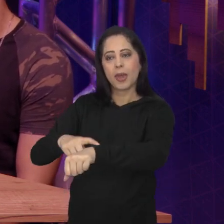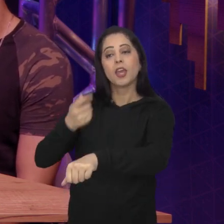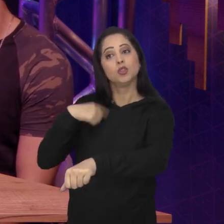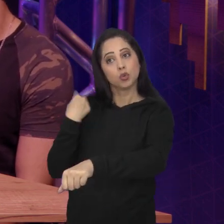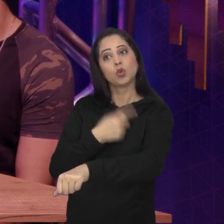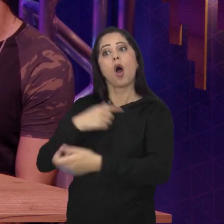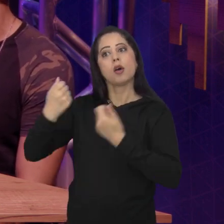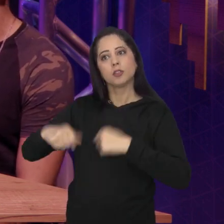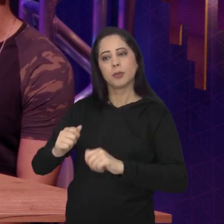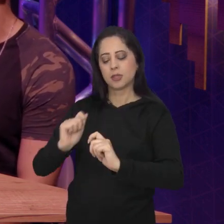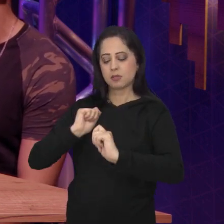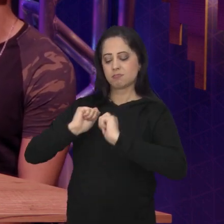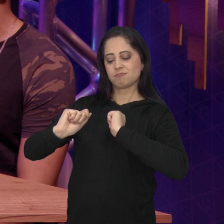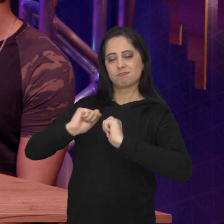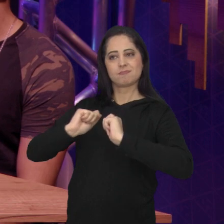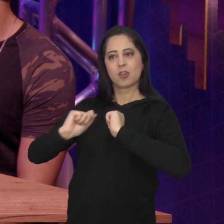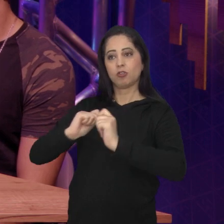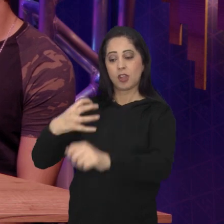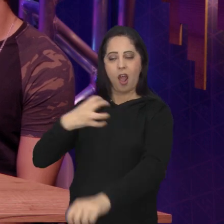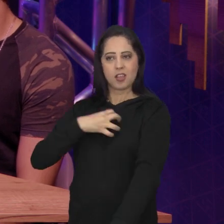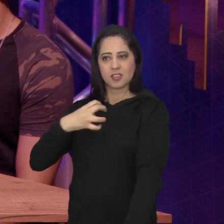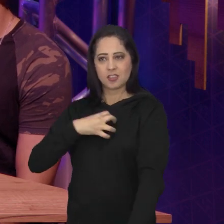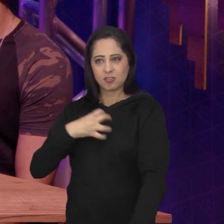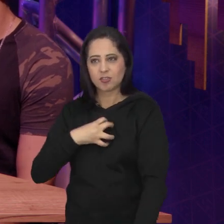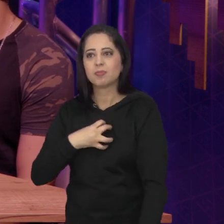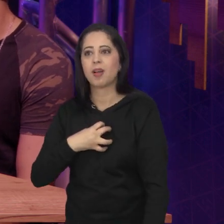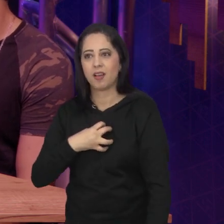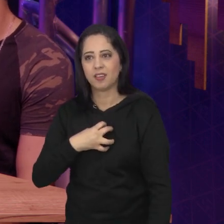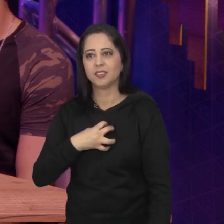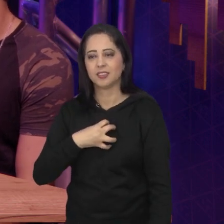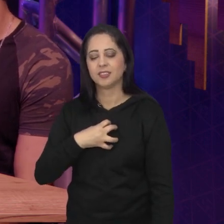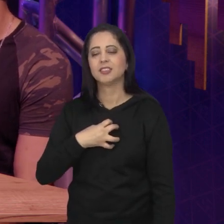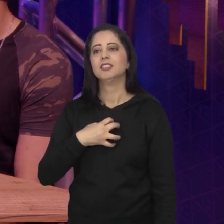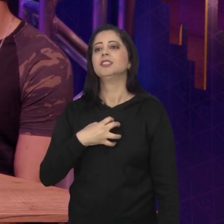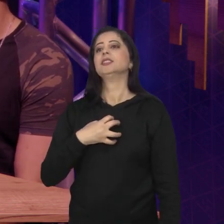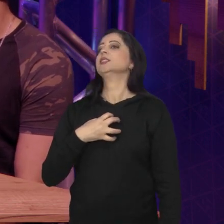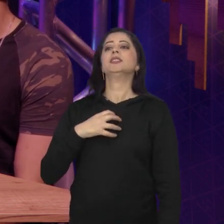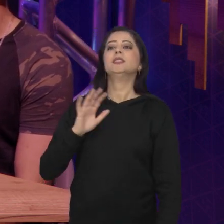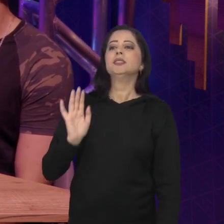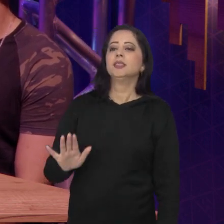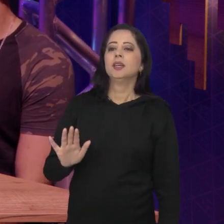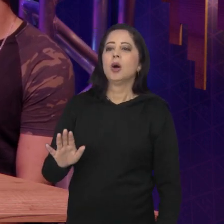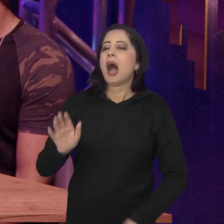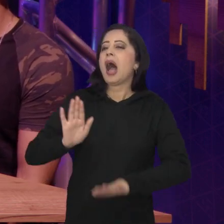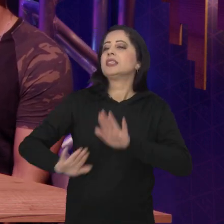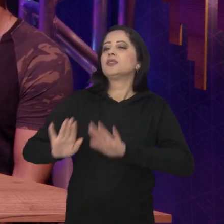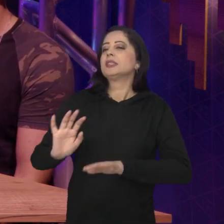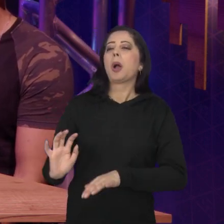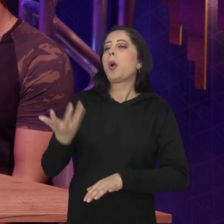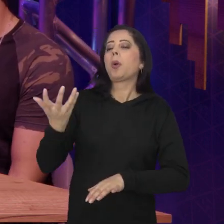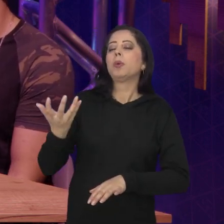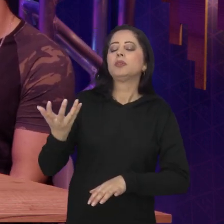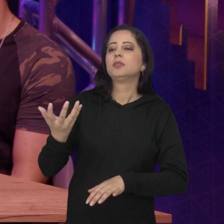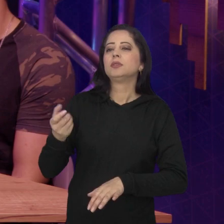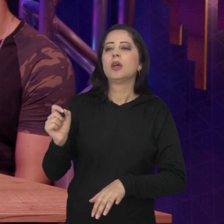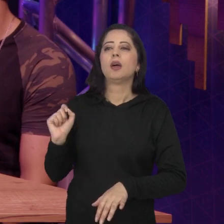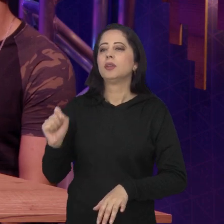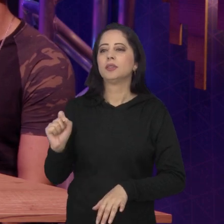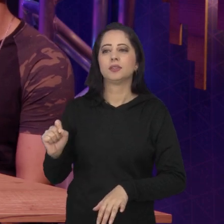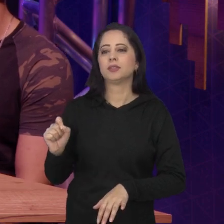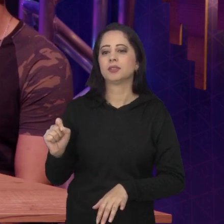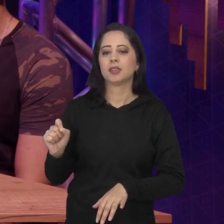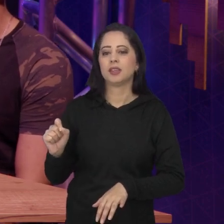a gente precisa administrar os sentimentos, né? E muitas vezes o que acontece com ela,